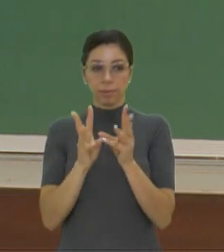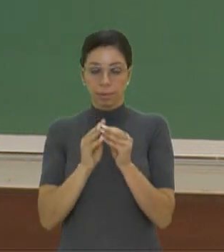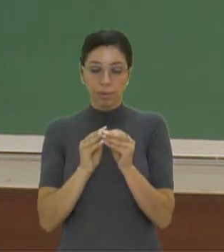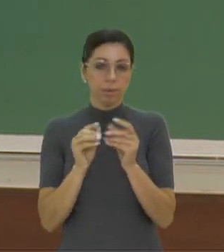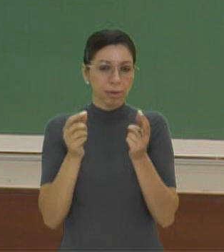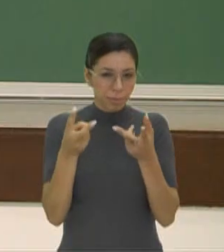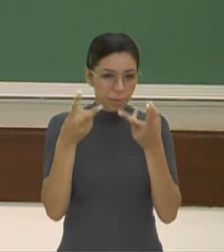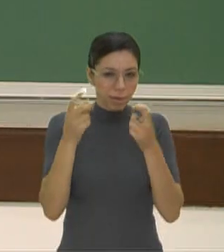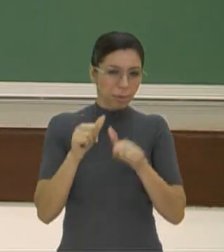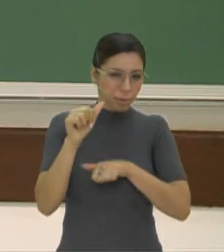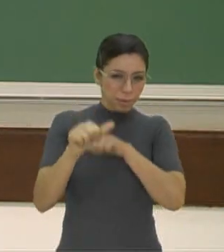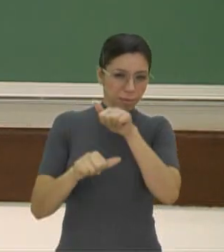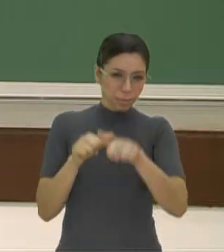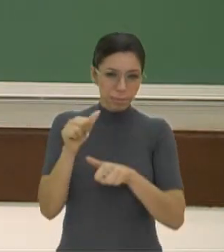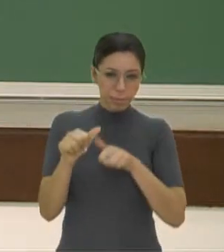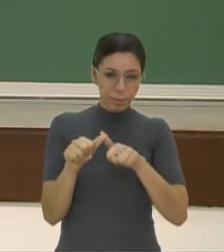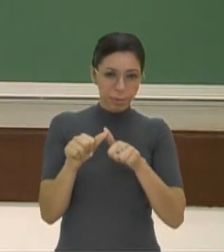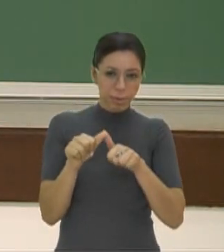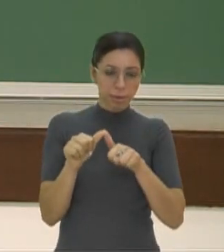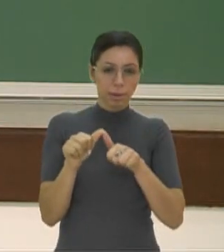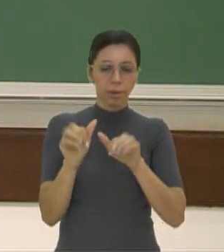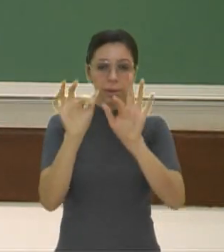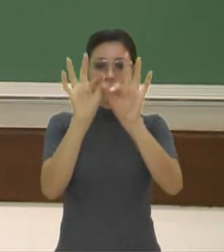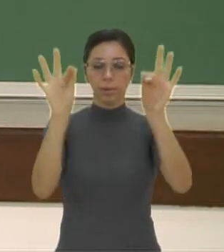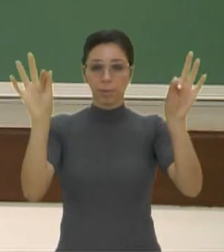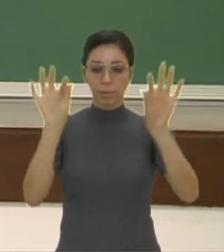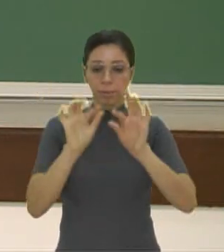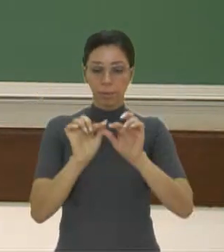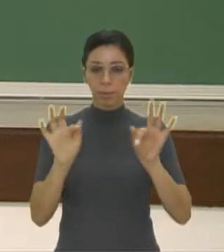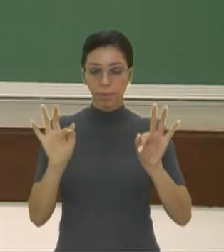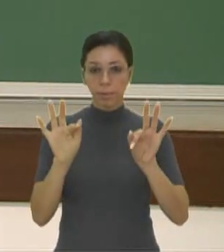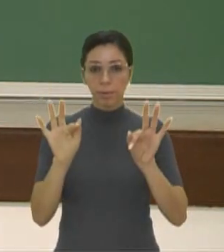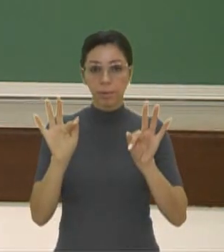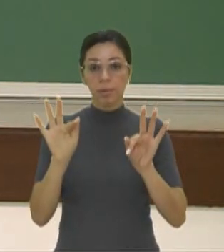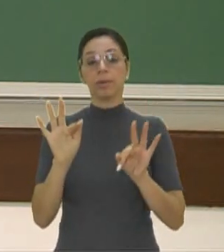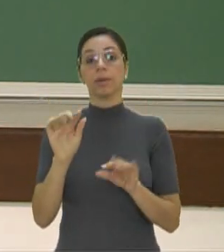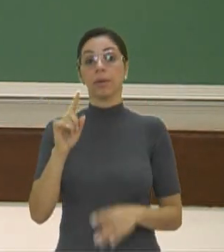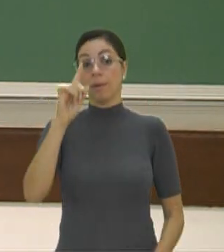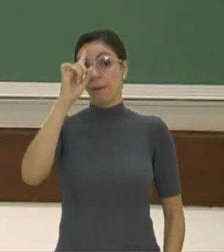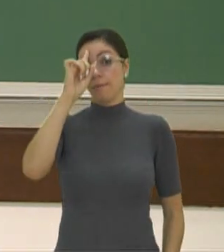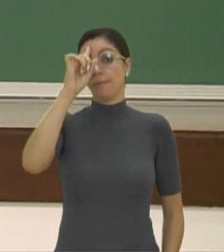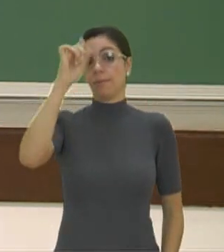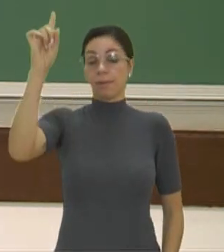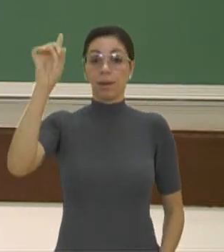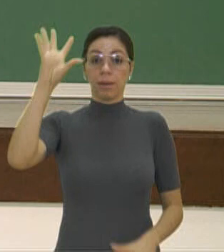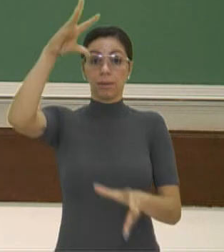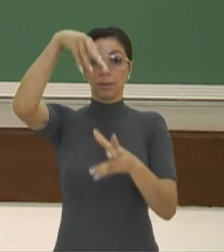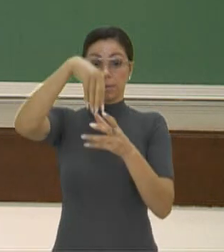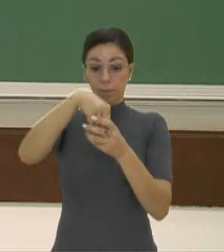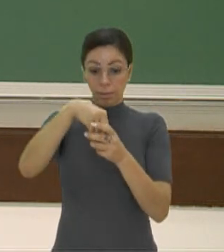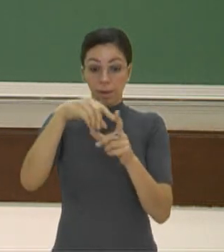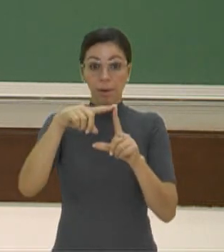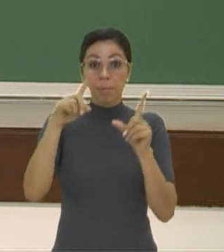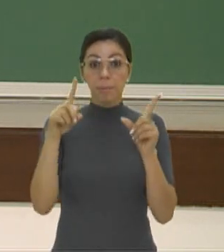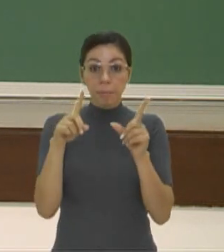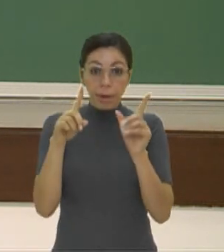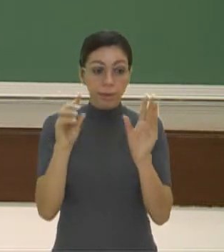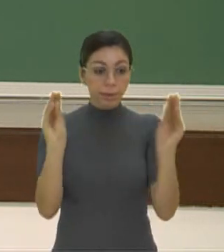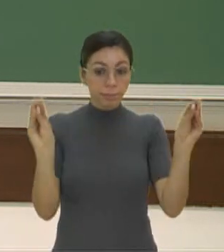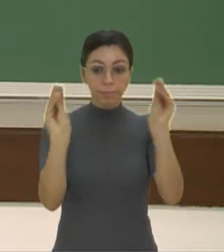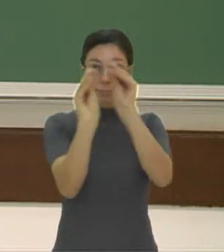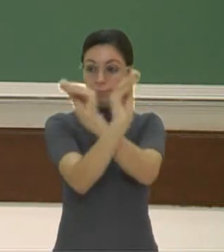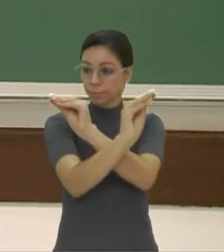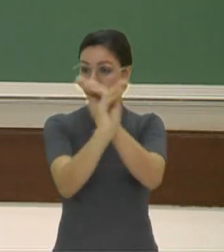em nenhuma das duas frases vai mudar a ideia. Nós só mudamos a posição do nosso advérbio para quê? Para que a